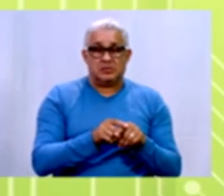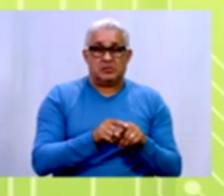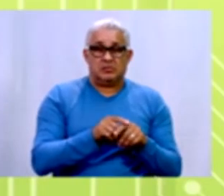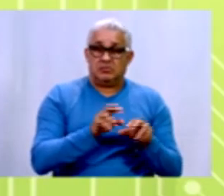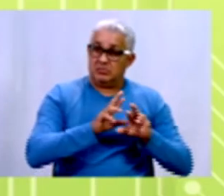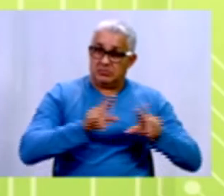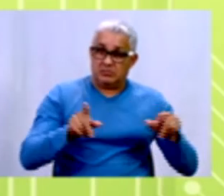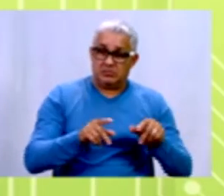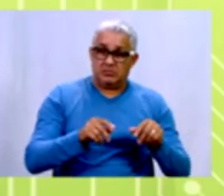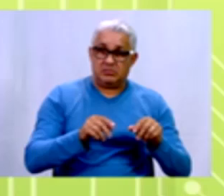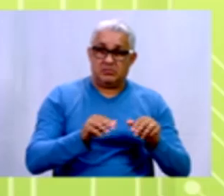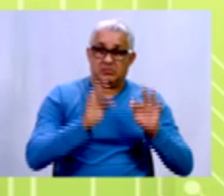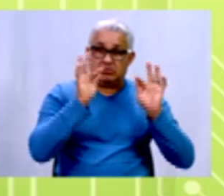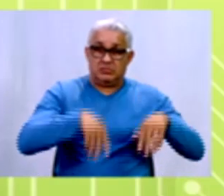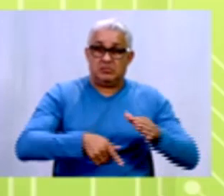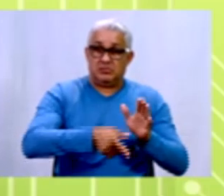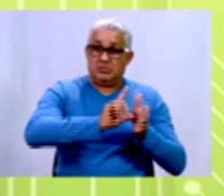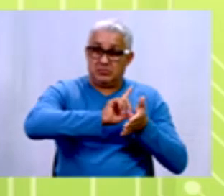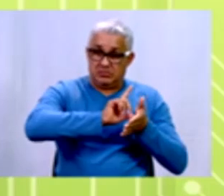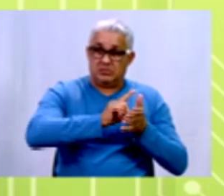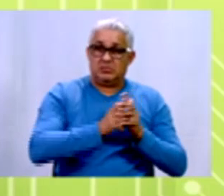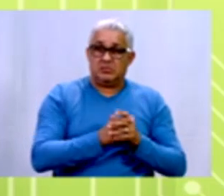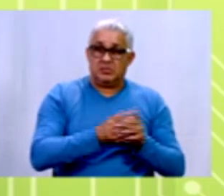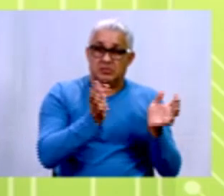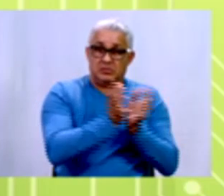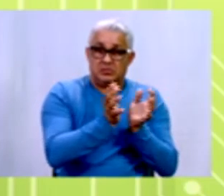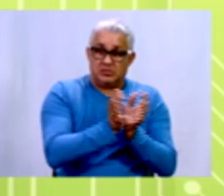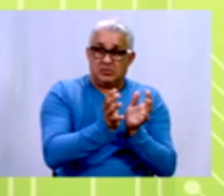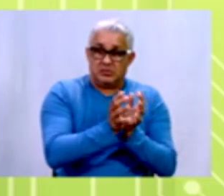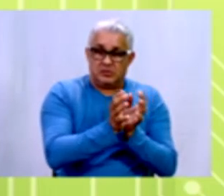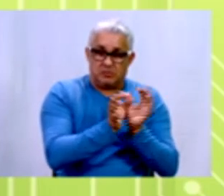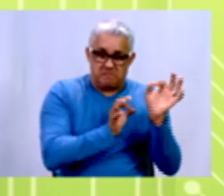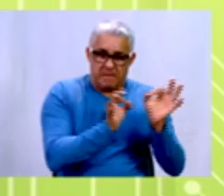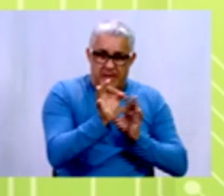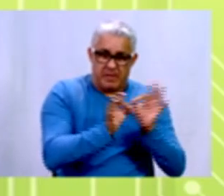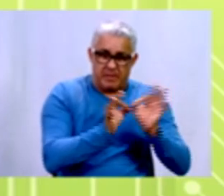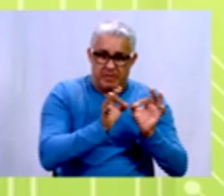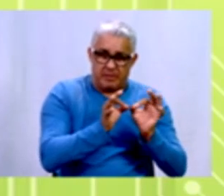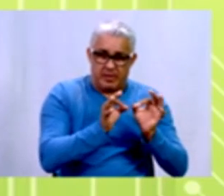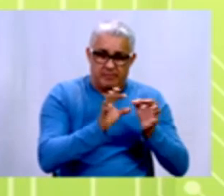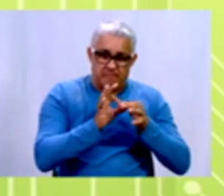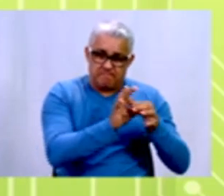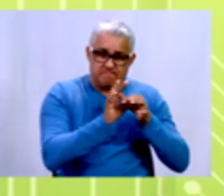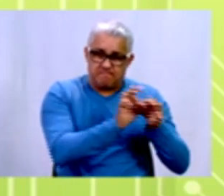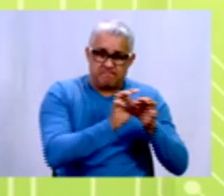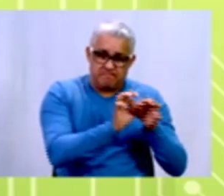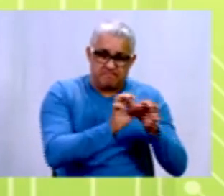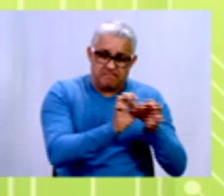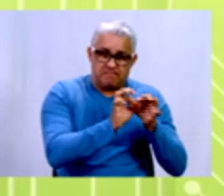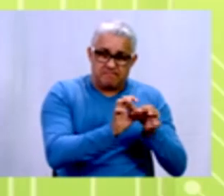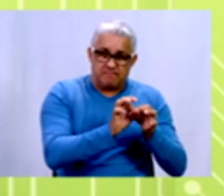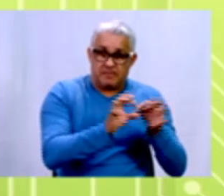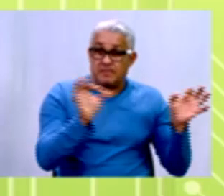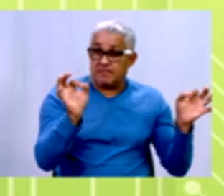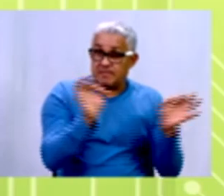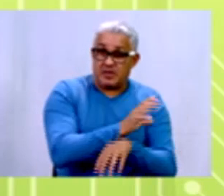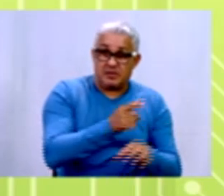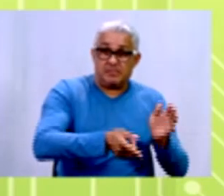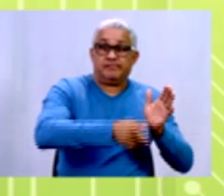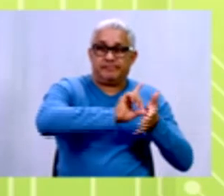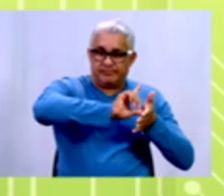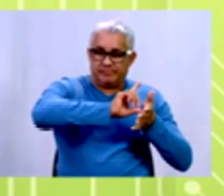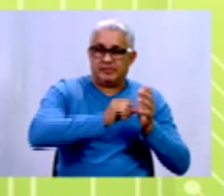ele terminar antes. Né? Normalmente, quando as equipes estão mais bem preparadas, acontece justamente isso. Elas terminam, às vezes elas